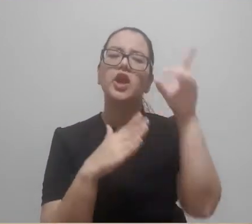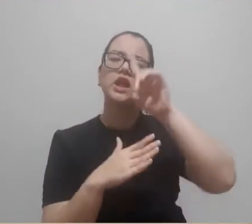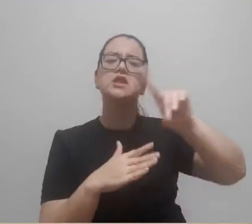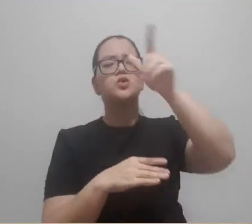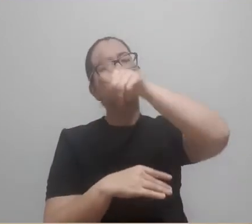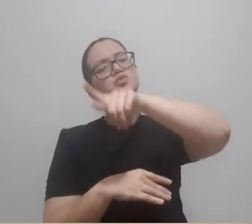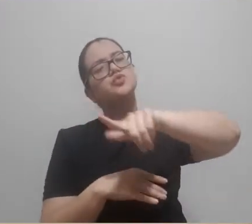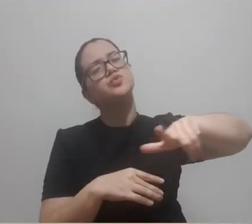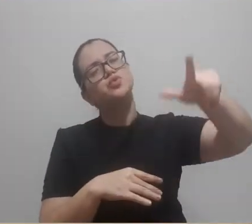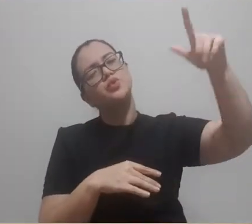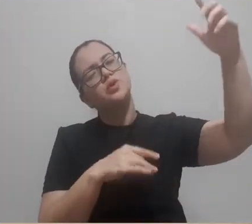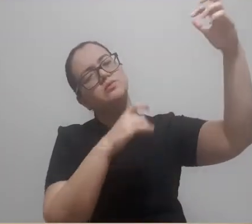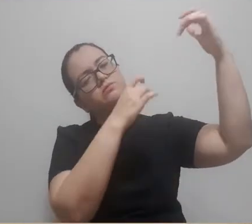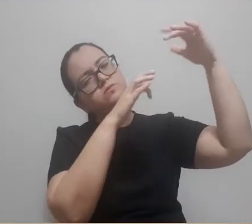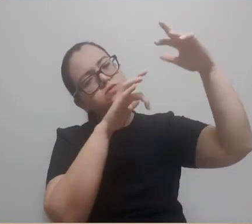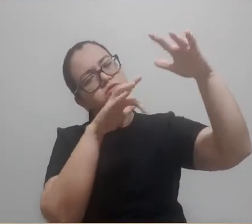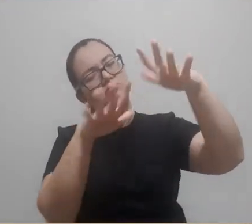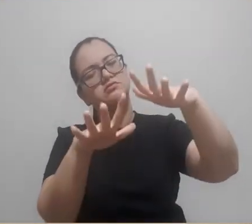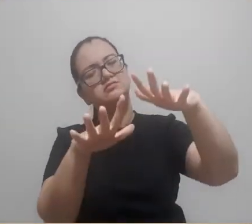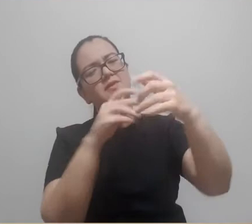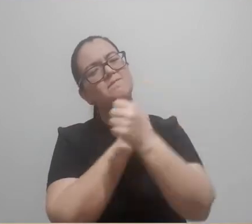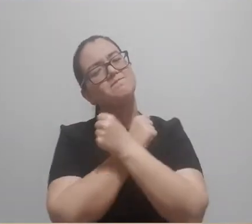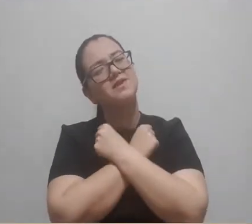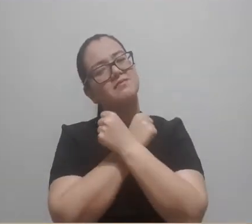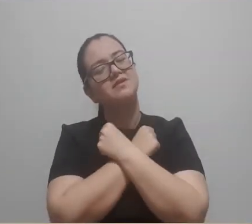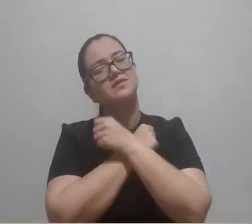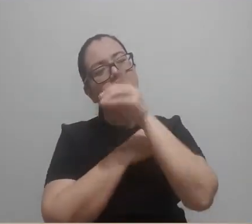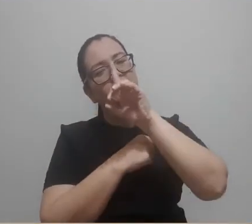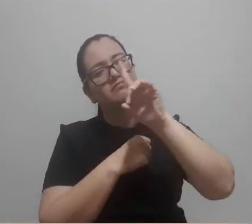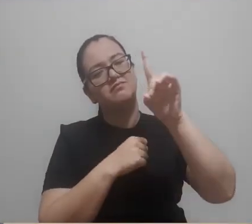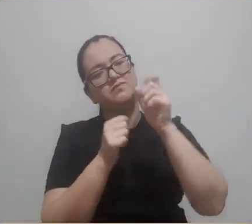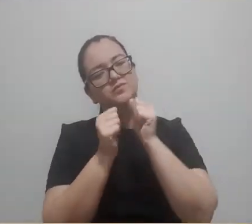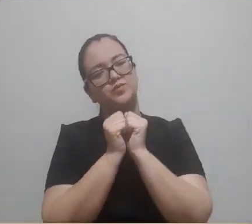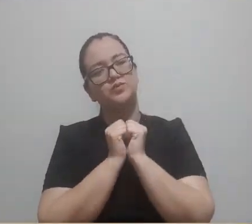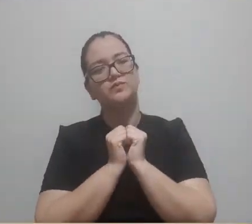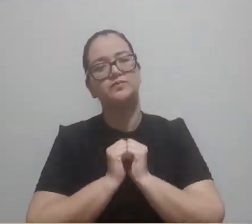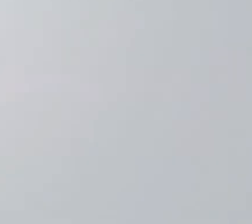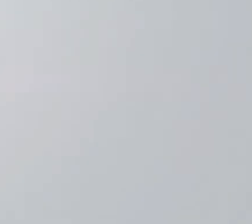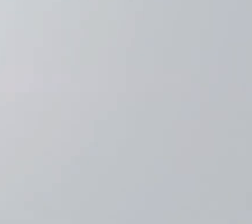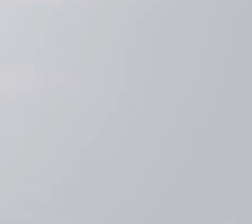continue com a mão dele estendida sobre nós. Um grande abraço. Fiquem com Deus.